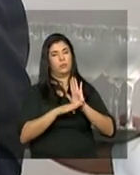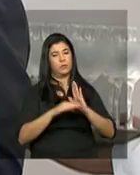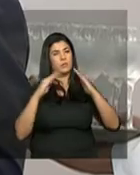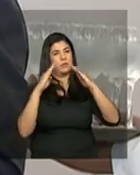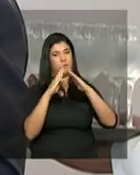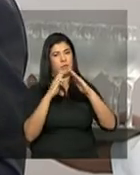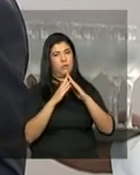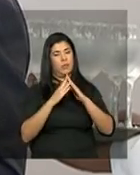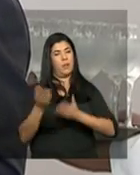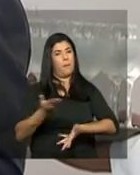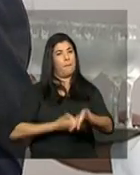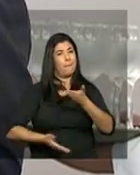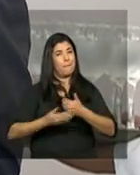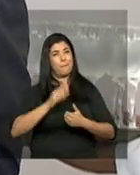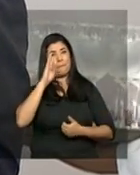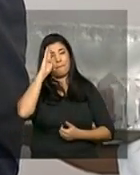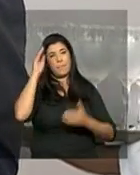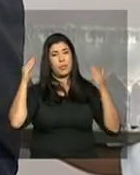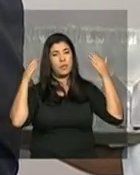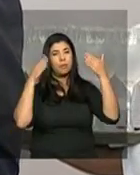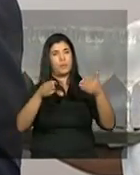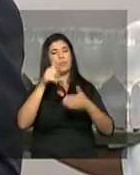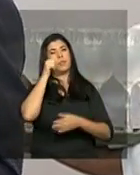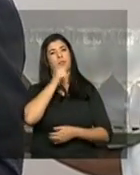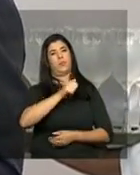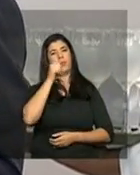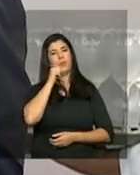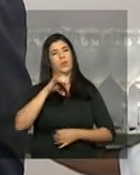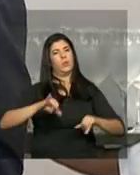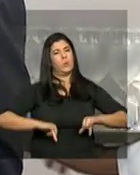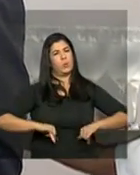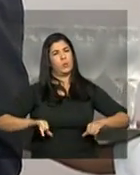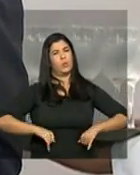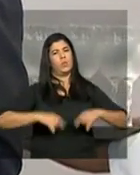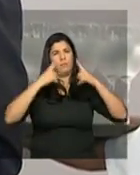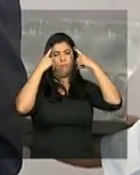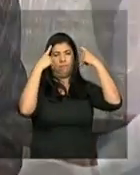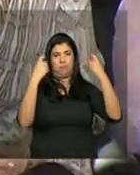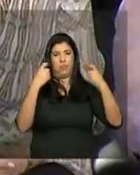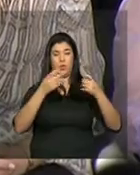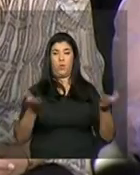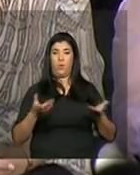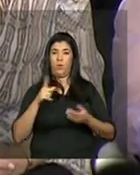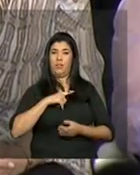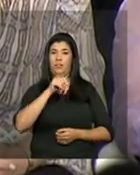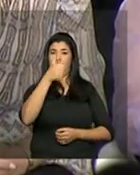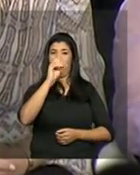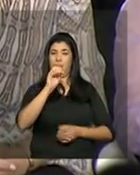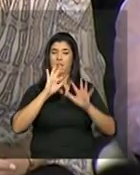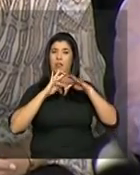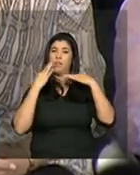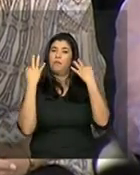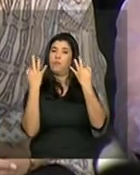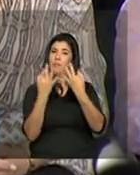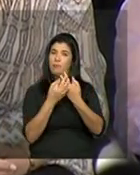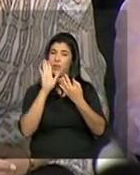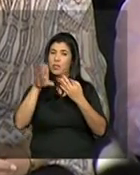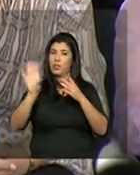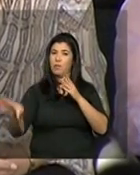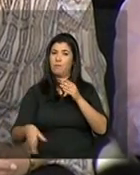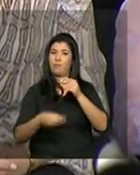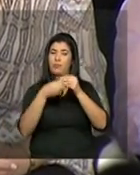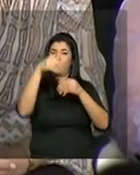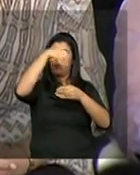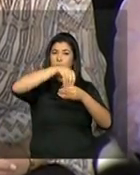para atendimento prioritário às mulheres vítimas de violência. Hoje temos 10 famílias para abrigar nessas residências.